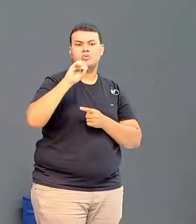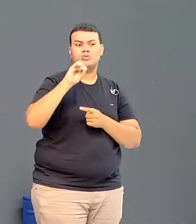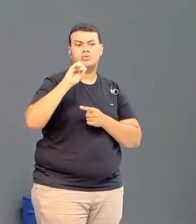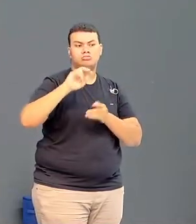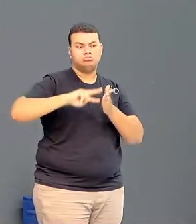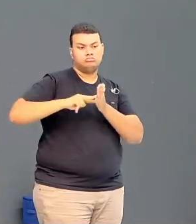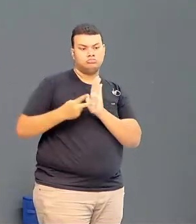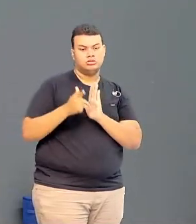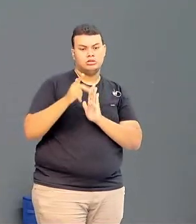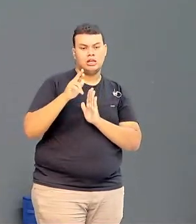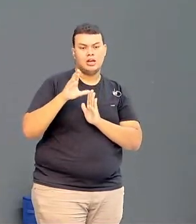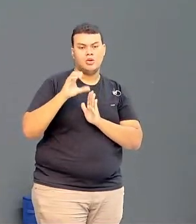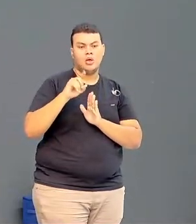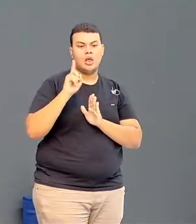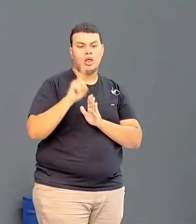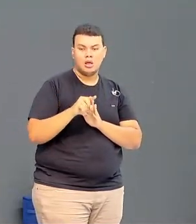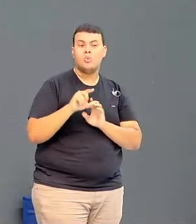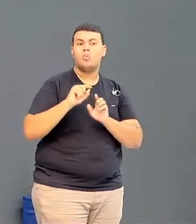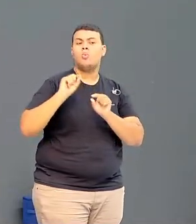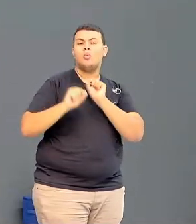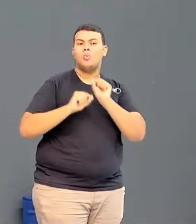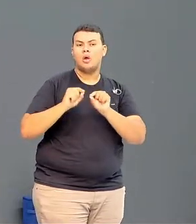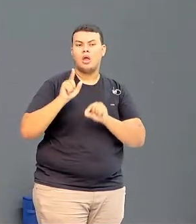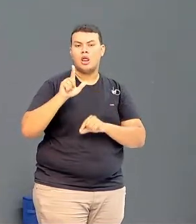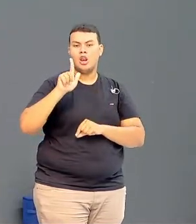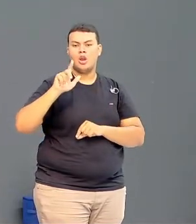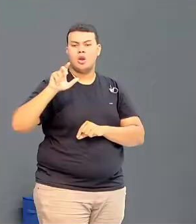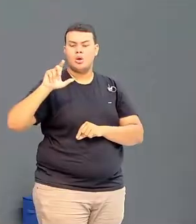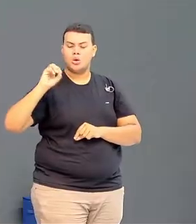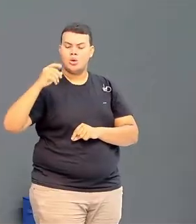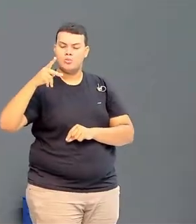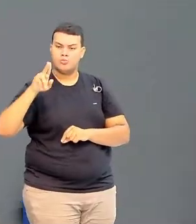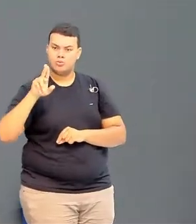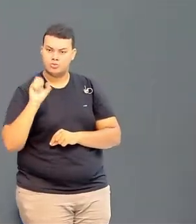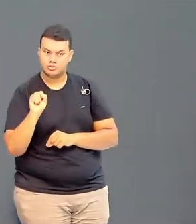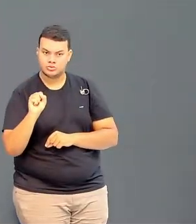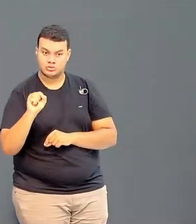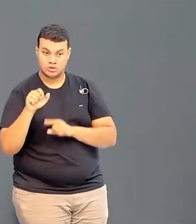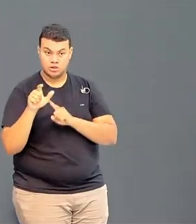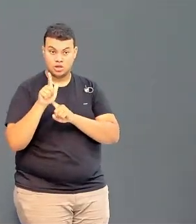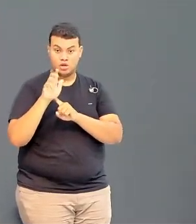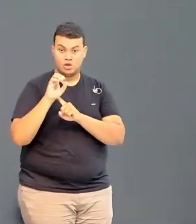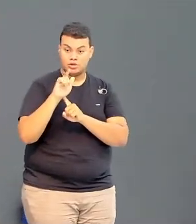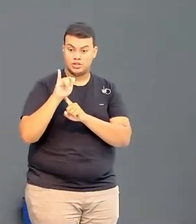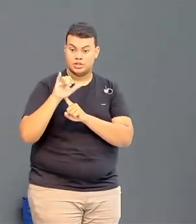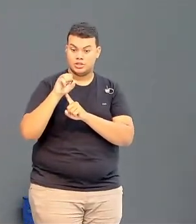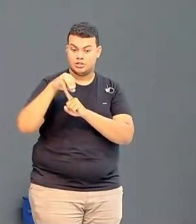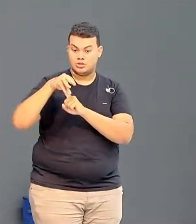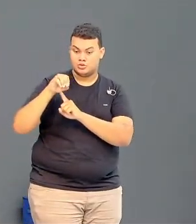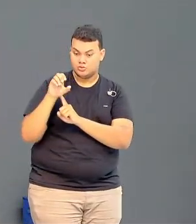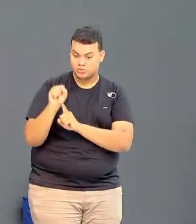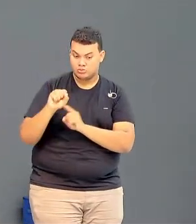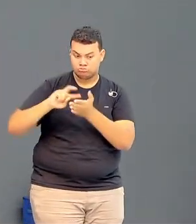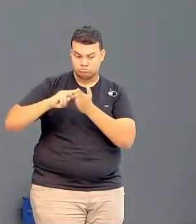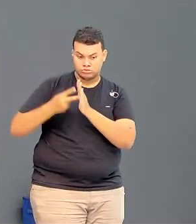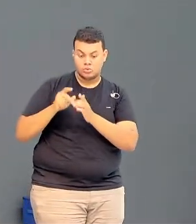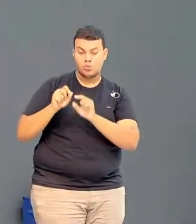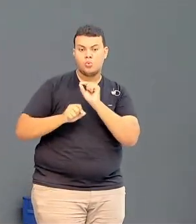original grego se chama logismos, que vem da palavra logos. Logismo significa